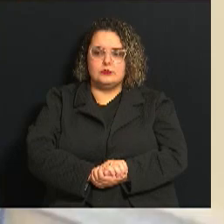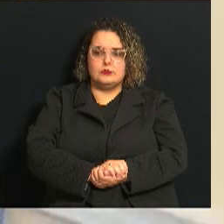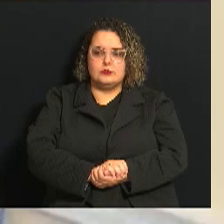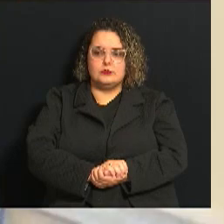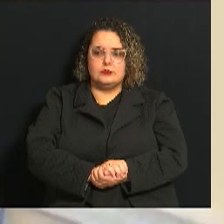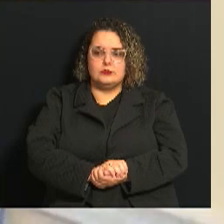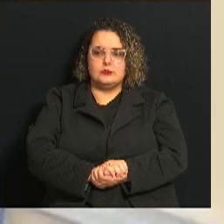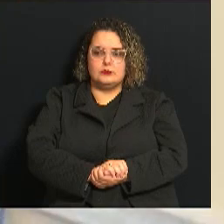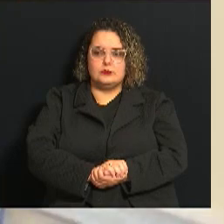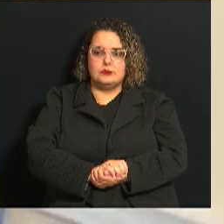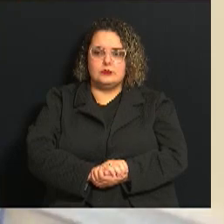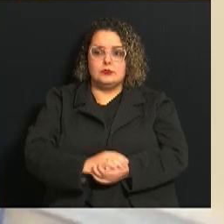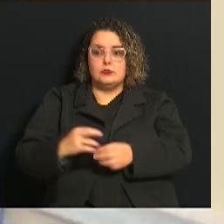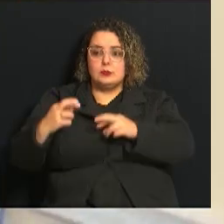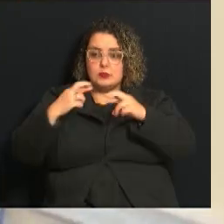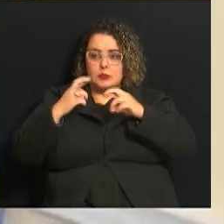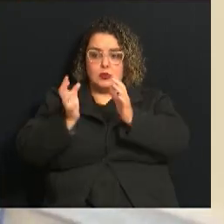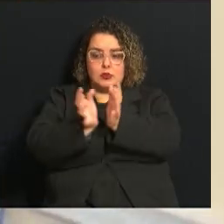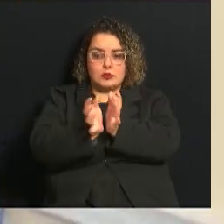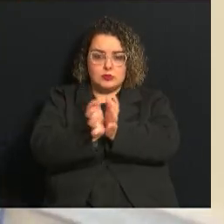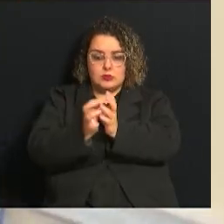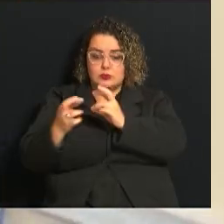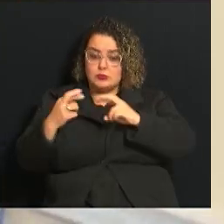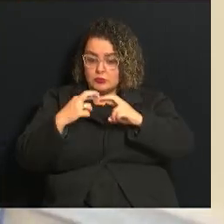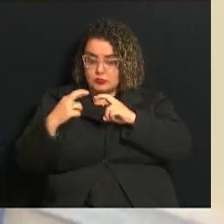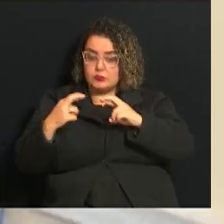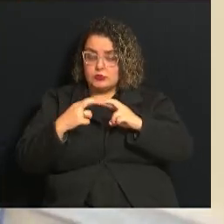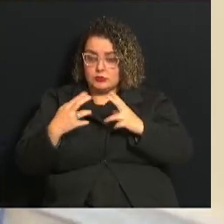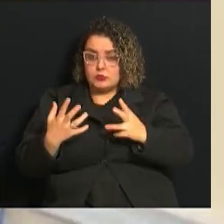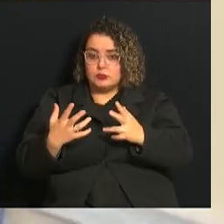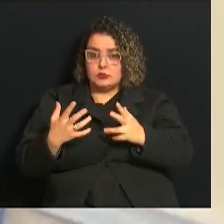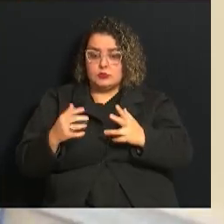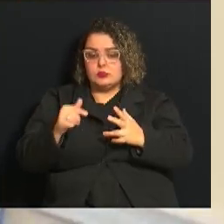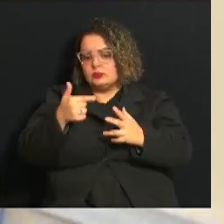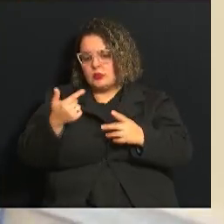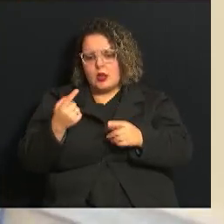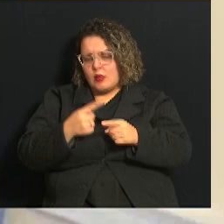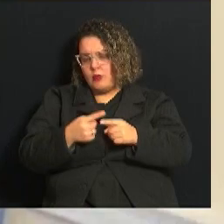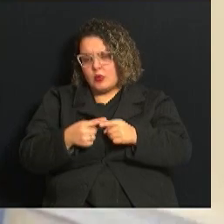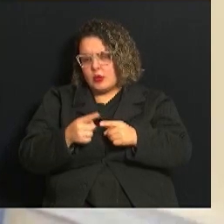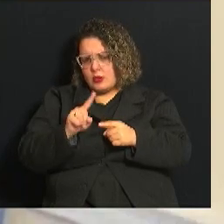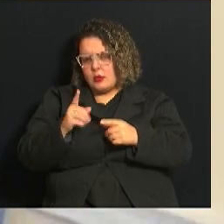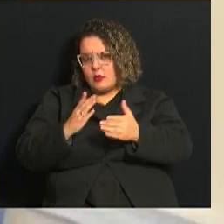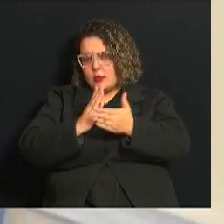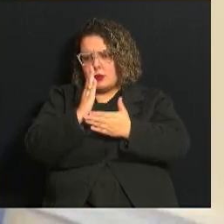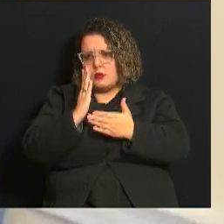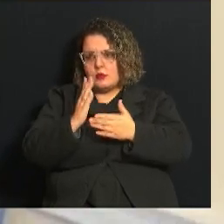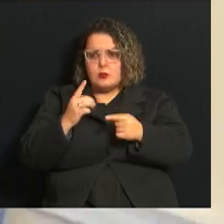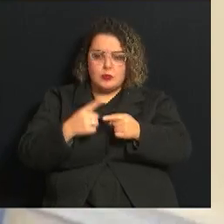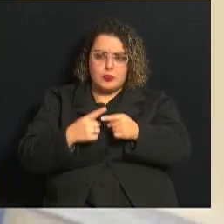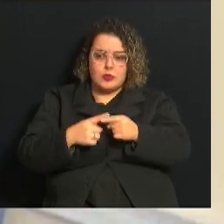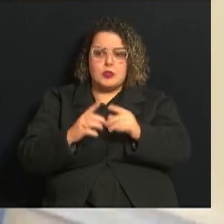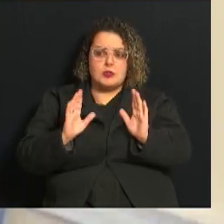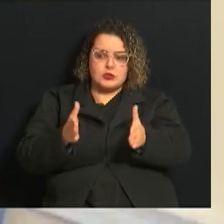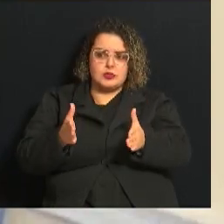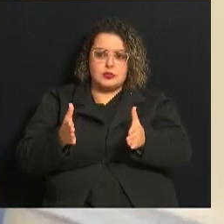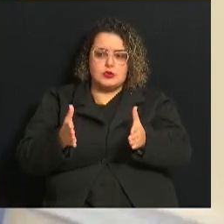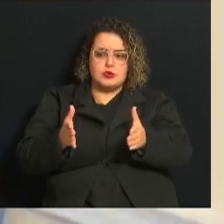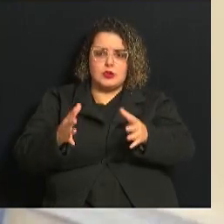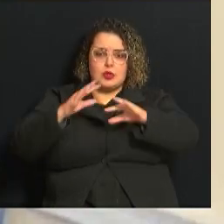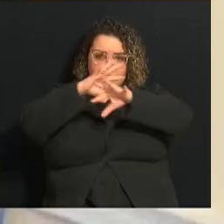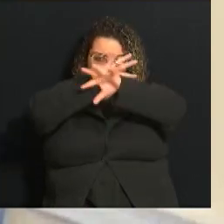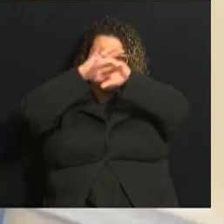A análise na comissão analisou bem e não não tem porque também não vou provar já que foi aprovado pela comissão pelo tribunal